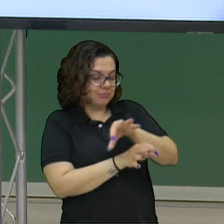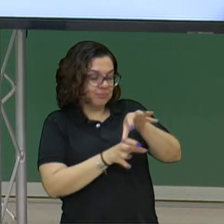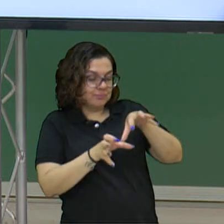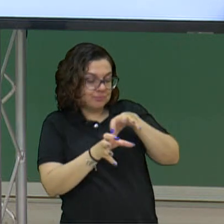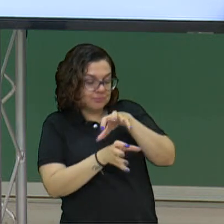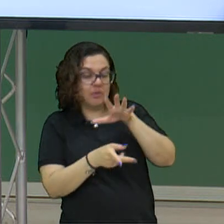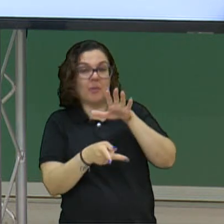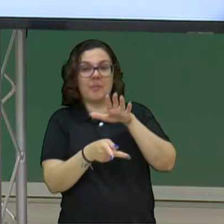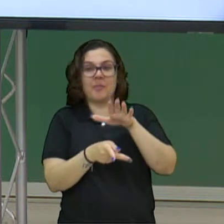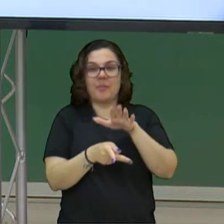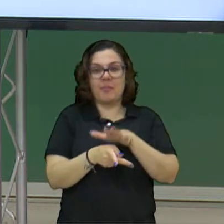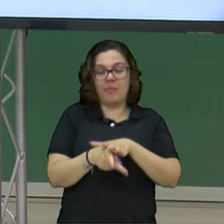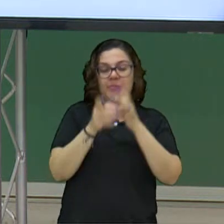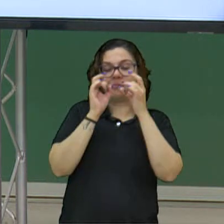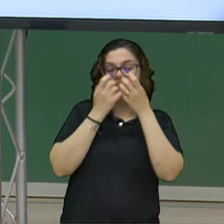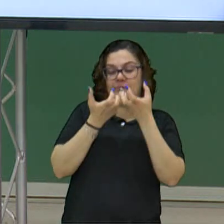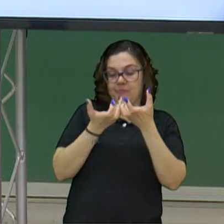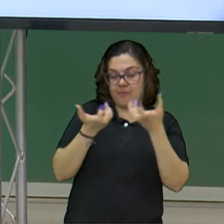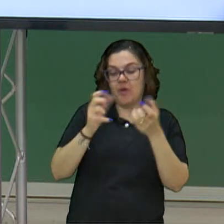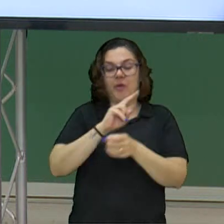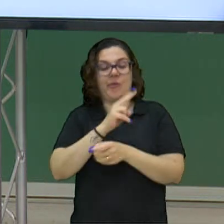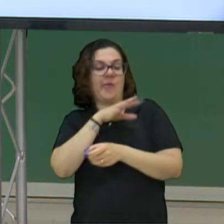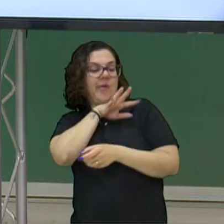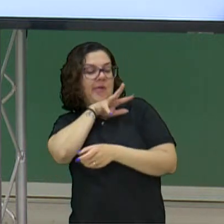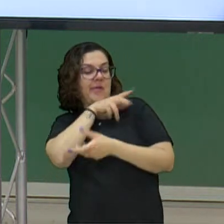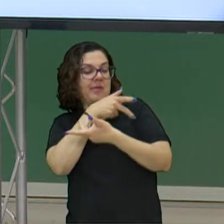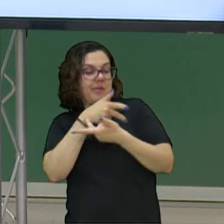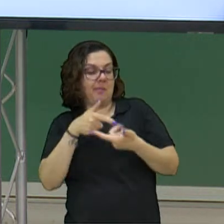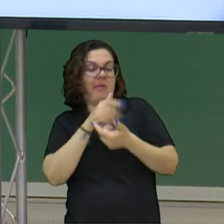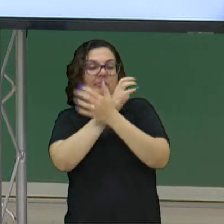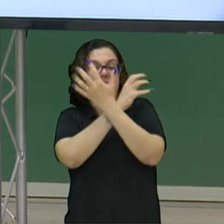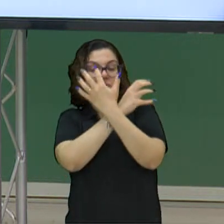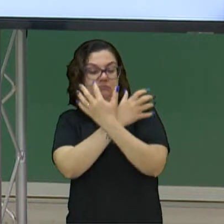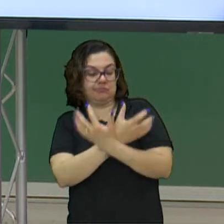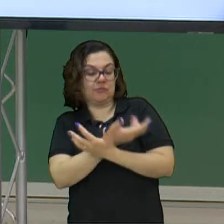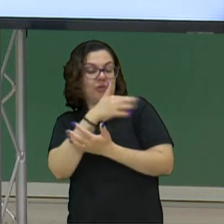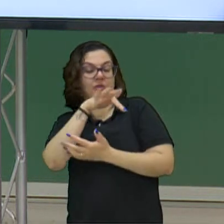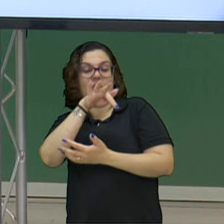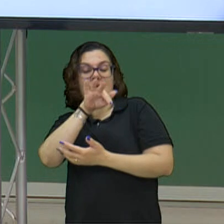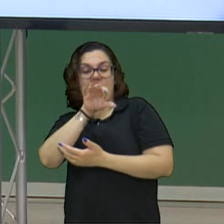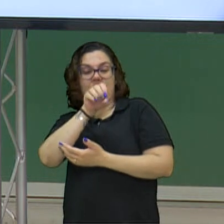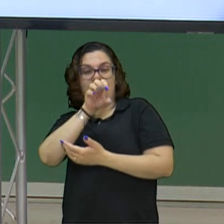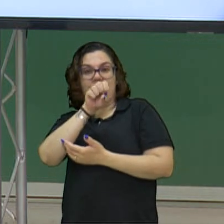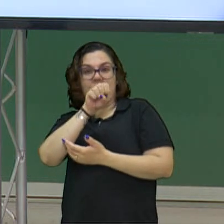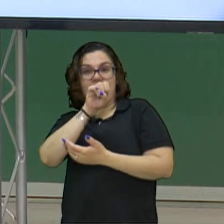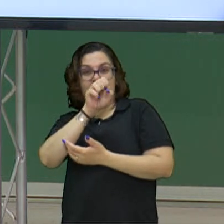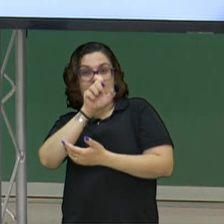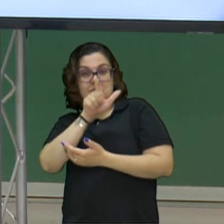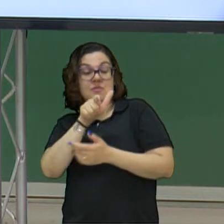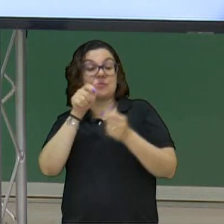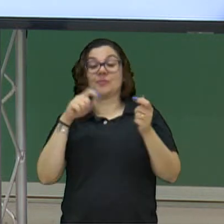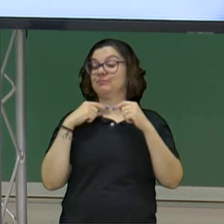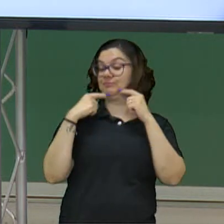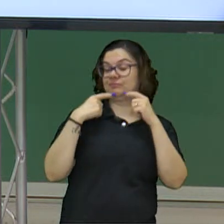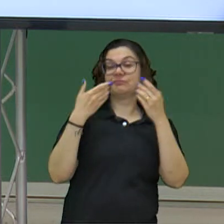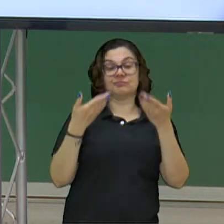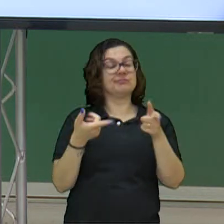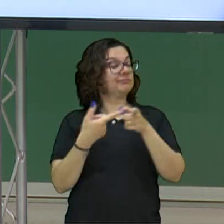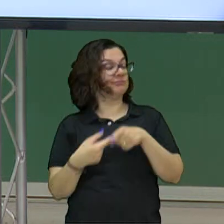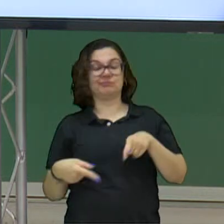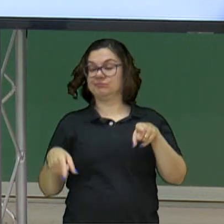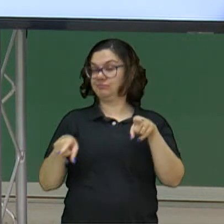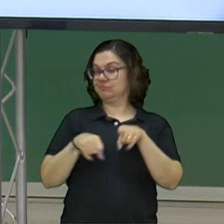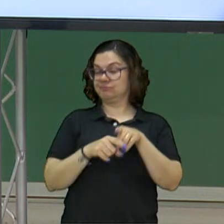os restos vegetais e dos olhos dos animais a fossilização para o surgimento de petróleo então ele é um recurso não